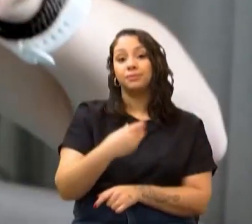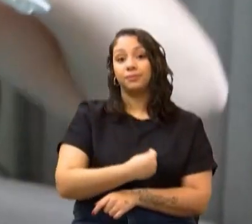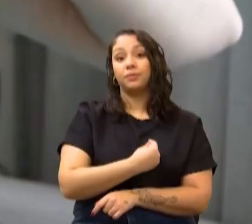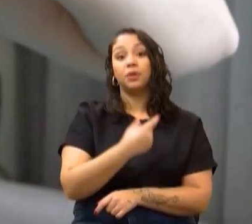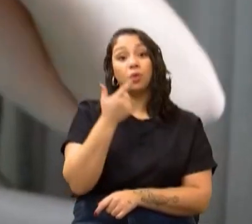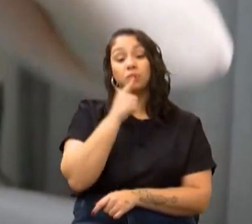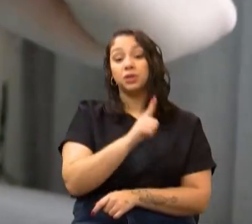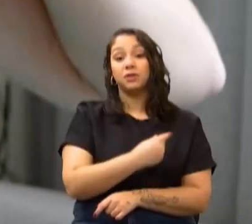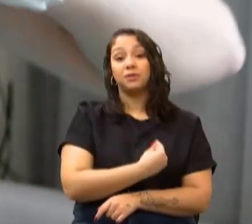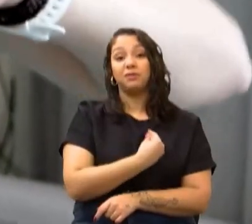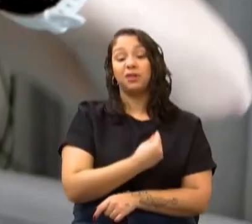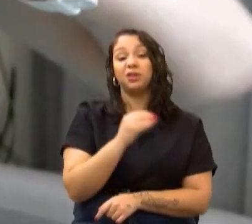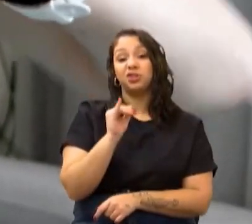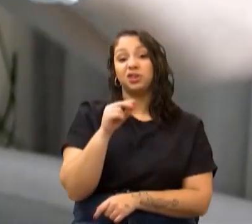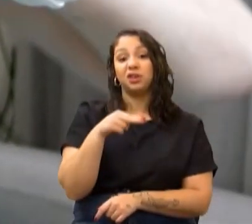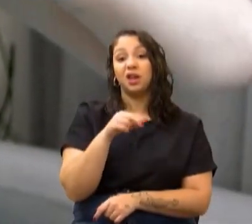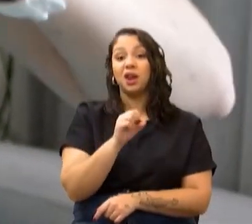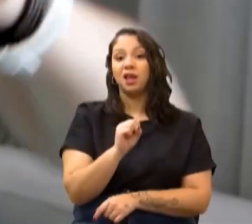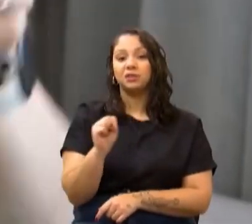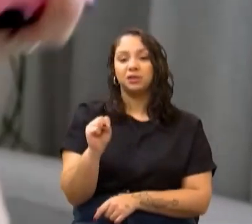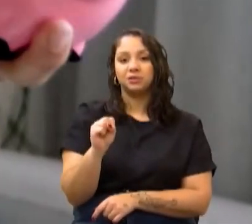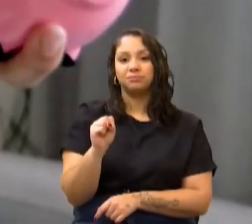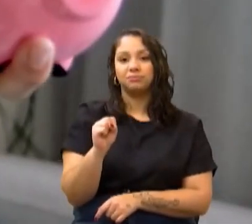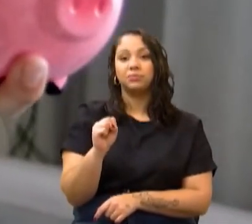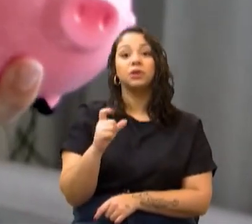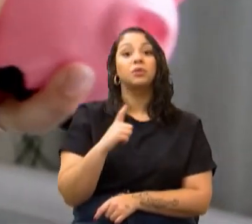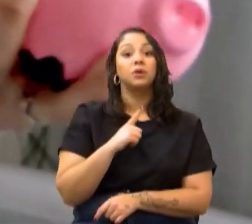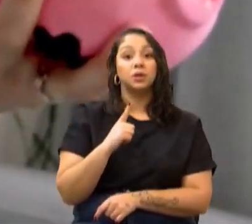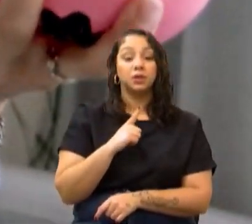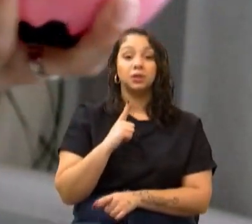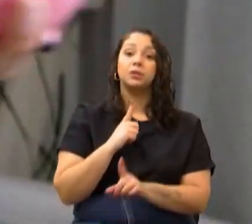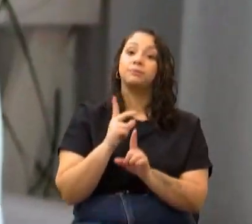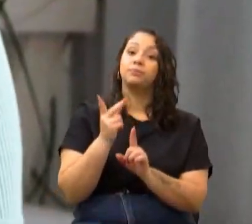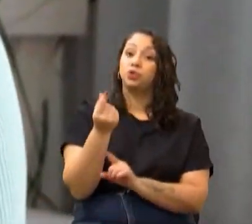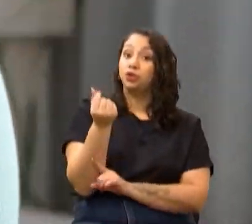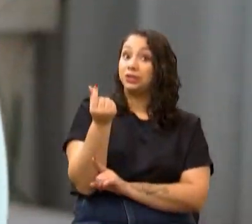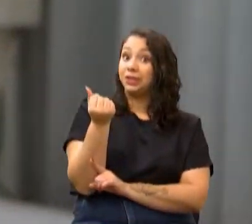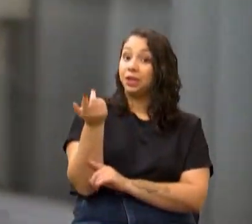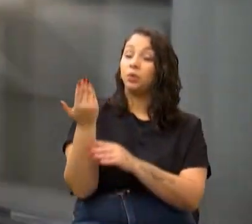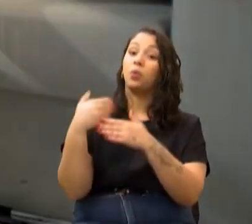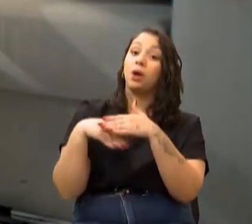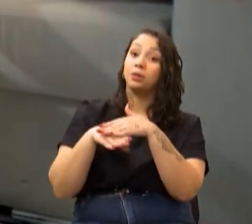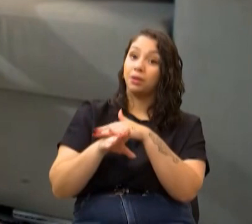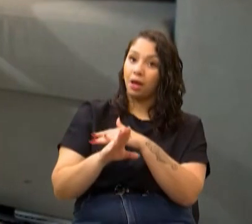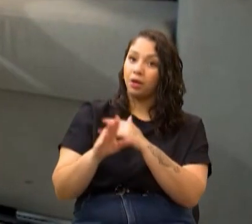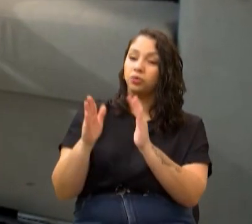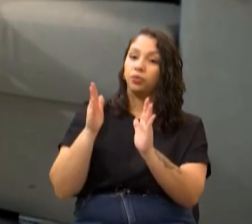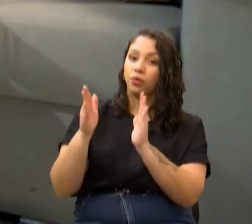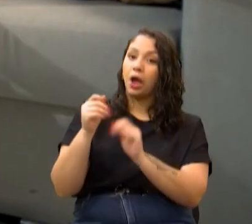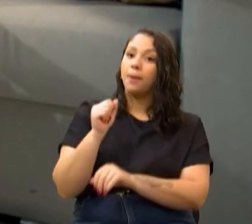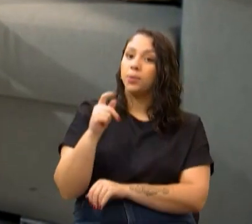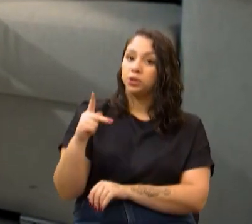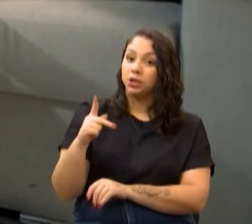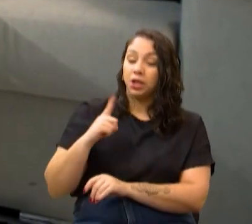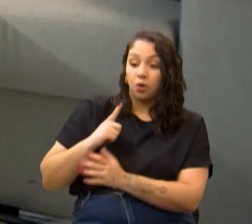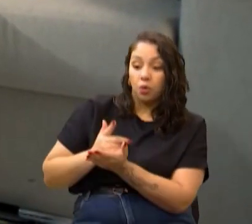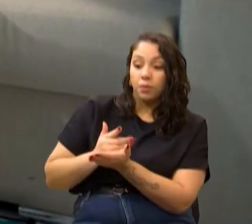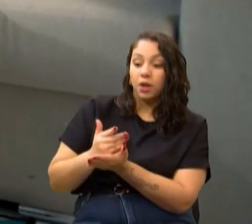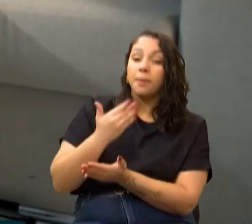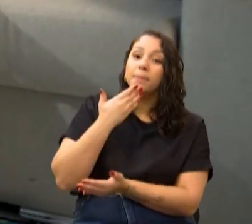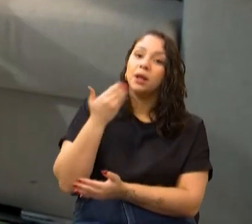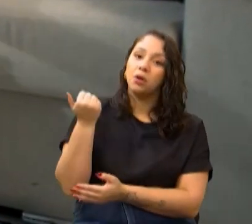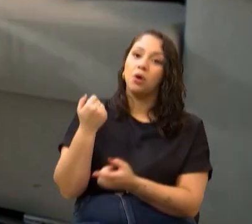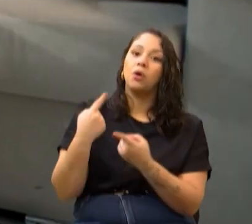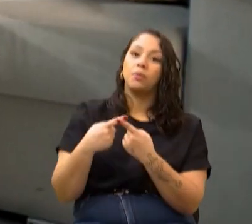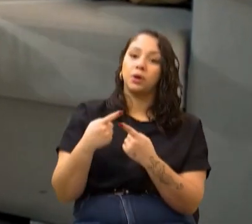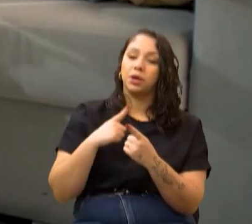vão conseguir eventualmente viver com o INSS. Então, ter uma previdência complementar, quanto antes a gente